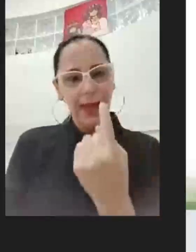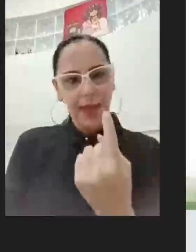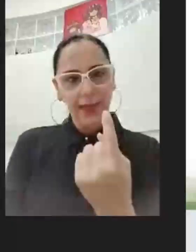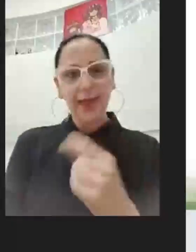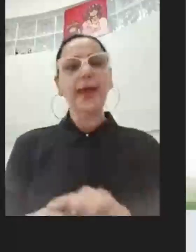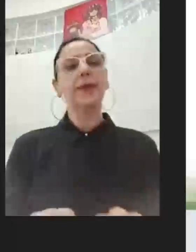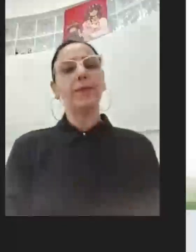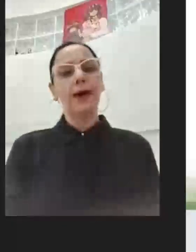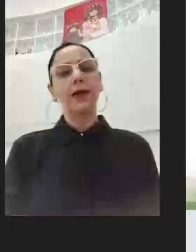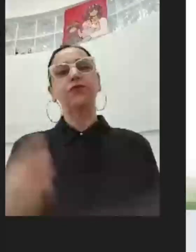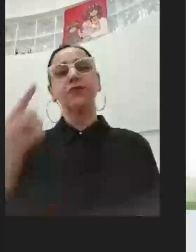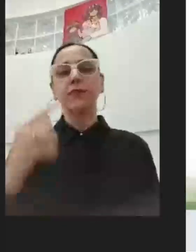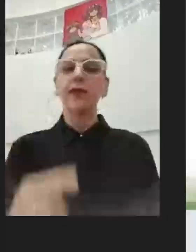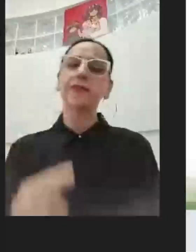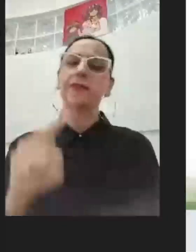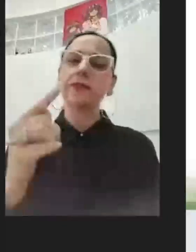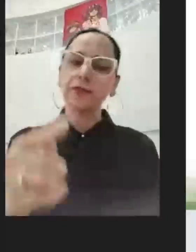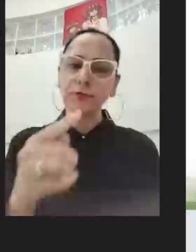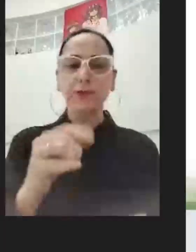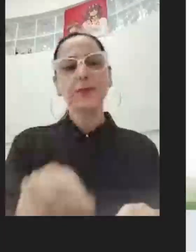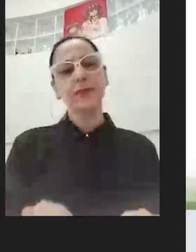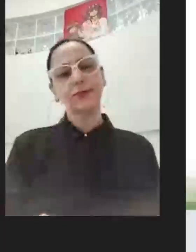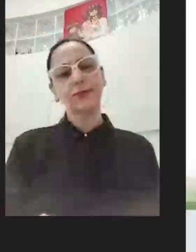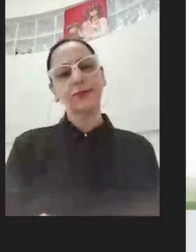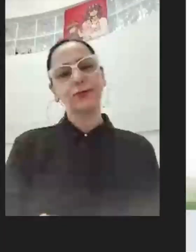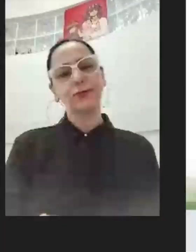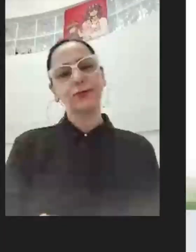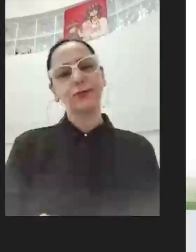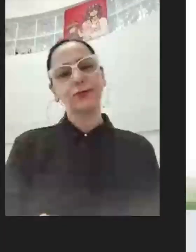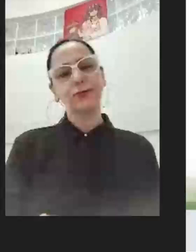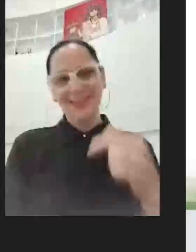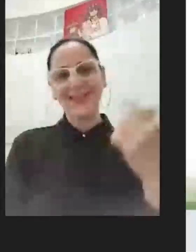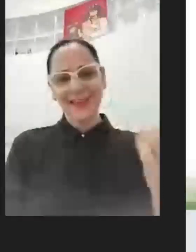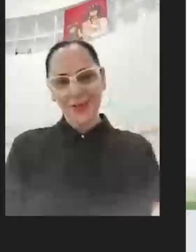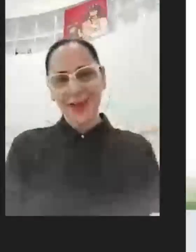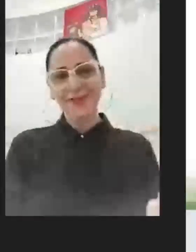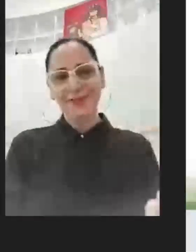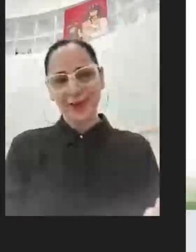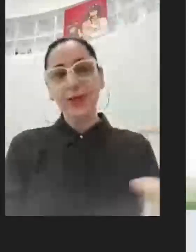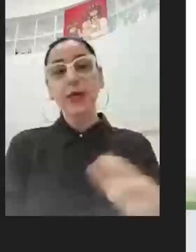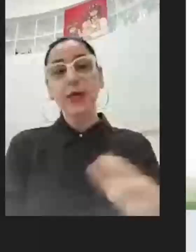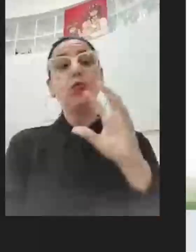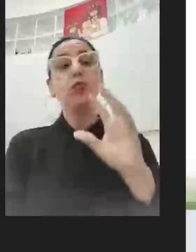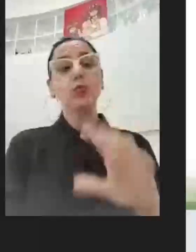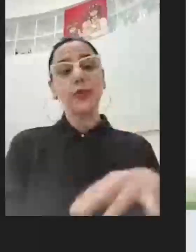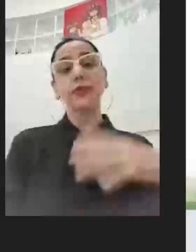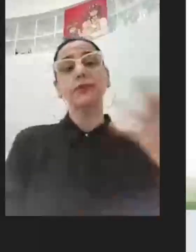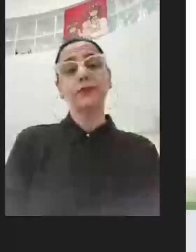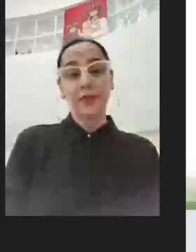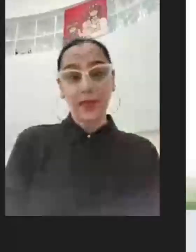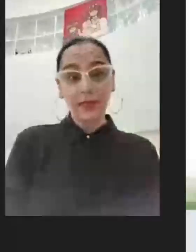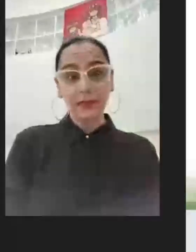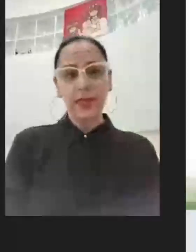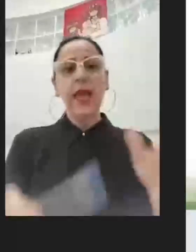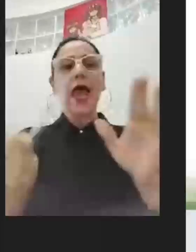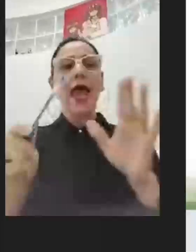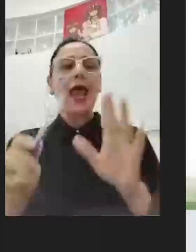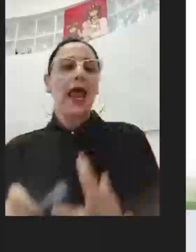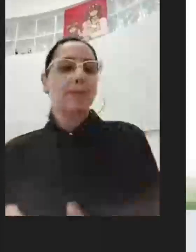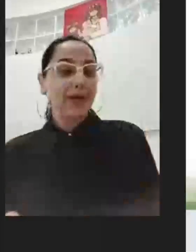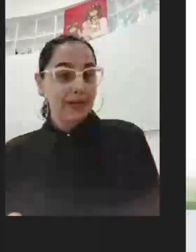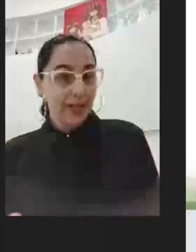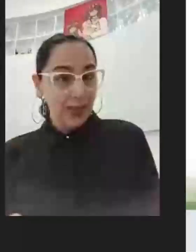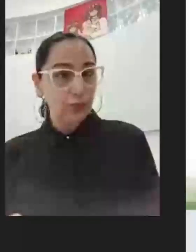excedente, 1 ml é capaz de ser a refeição de um bebezinho no dia, naquele horário, sabe? 1 litro